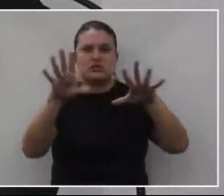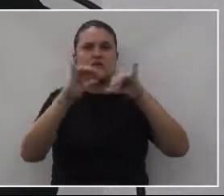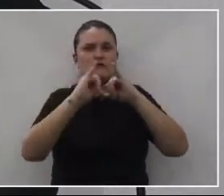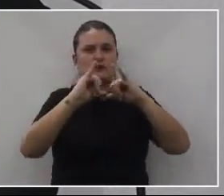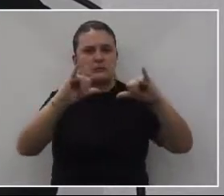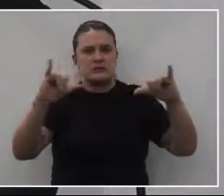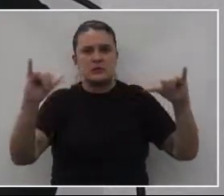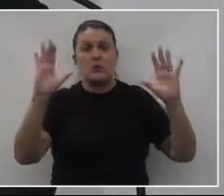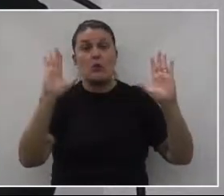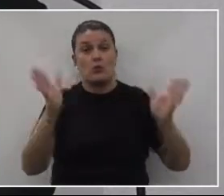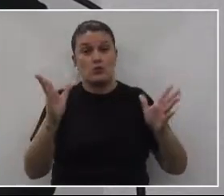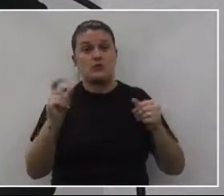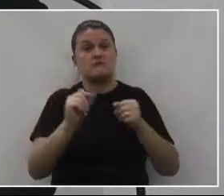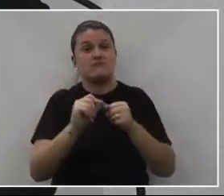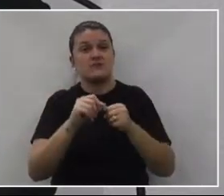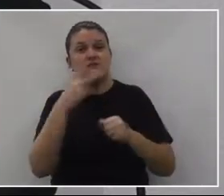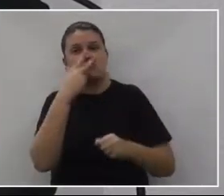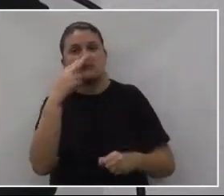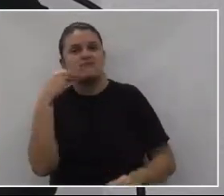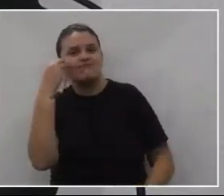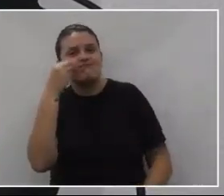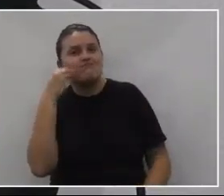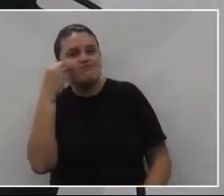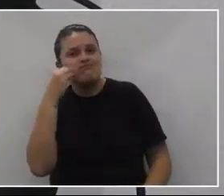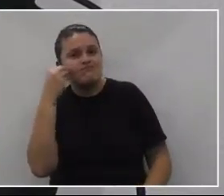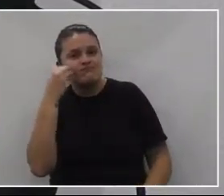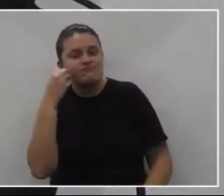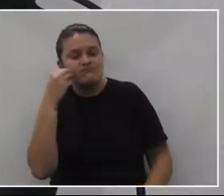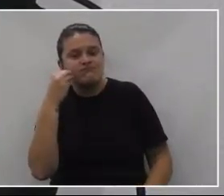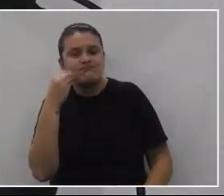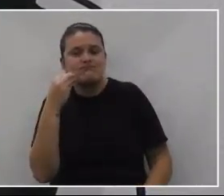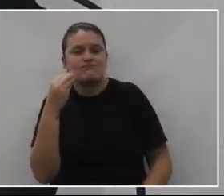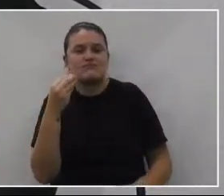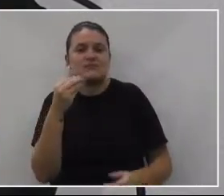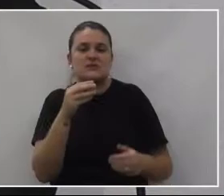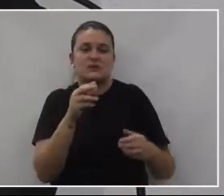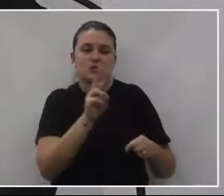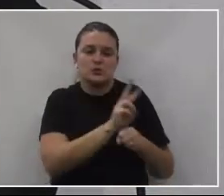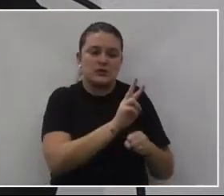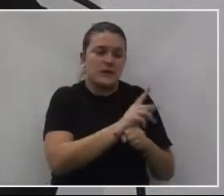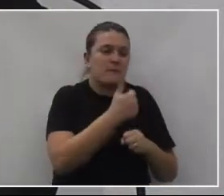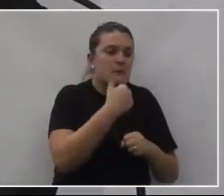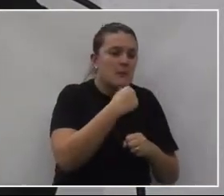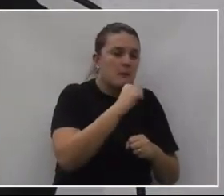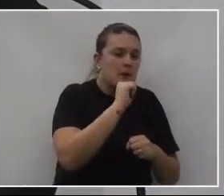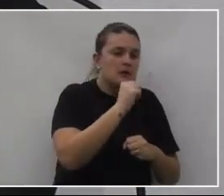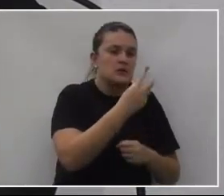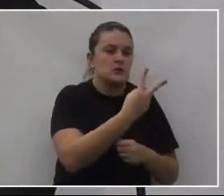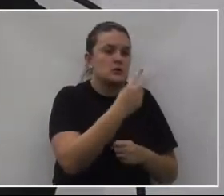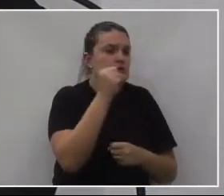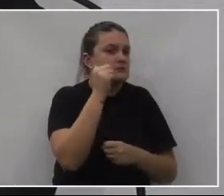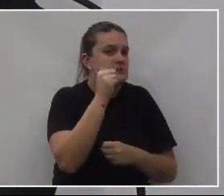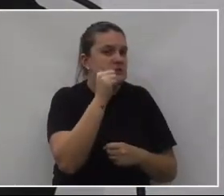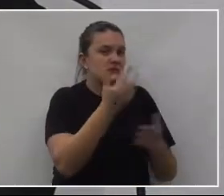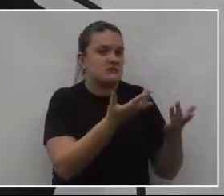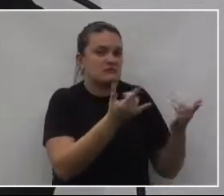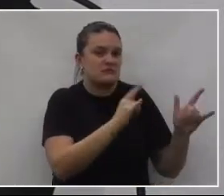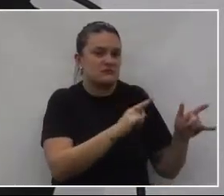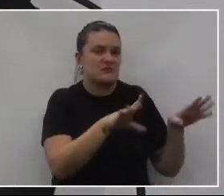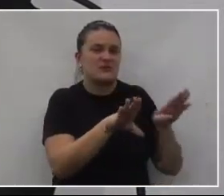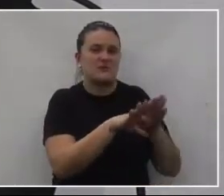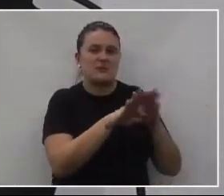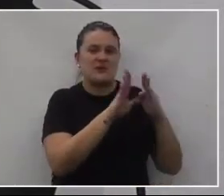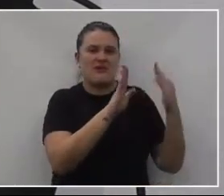e hoje nós fizemos uma espécie, acima de tudo, de acolhimento ali da mãe das duas meninas, que tiveram, além de tudo, a